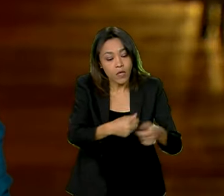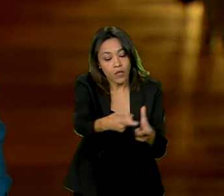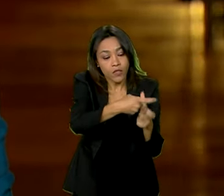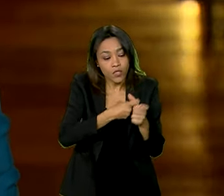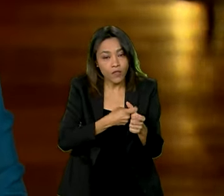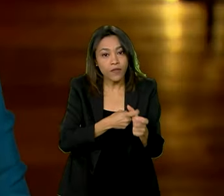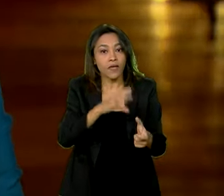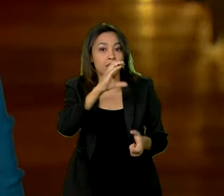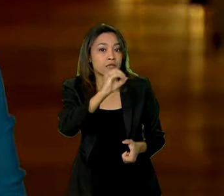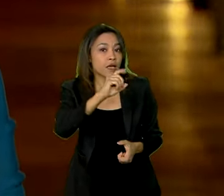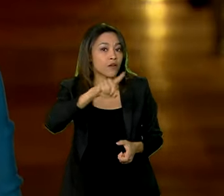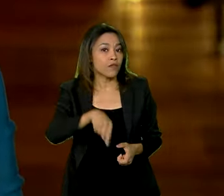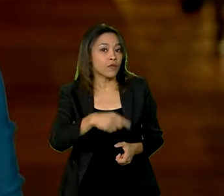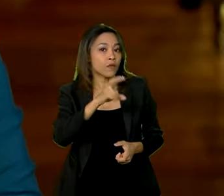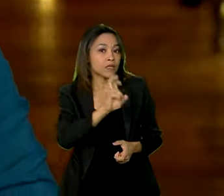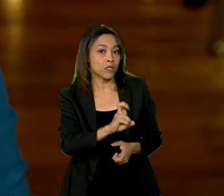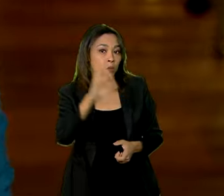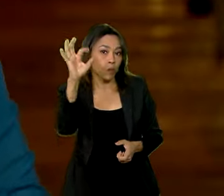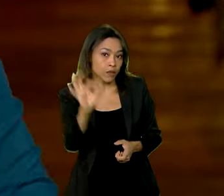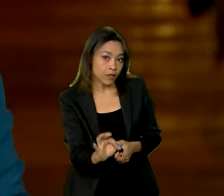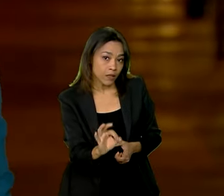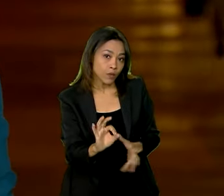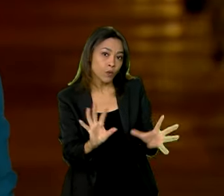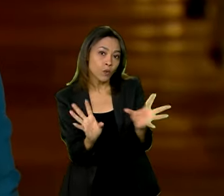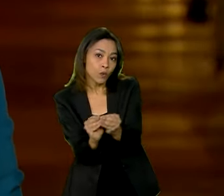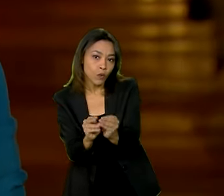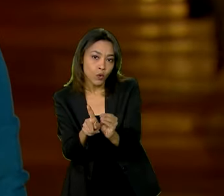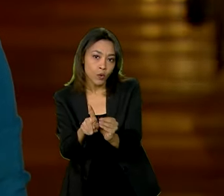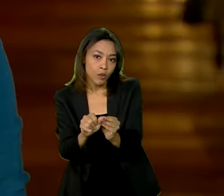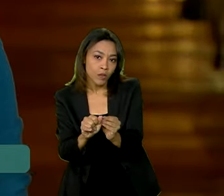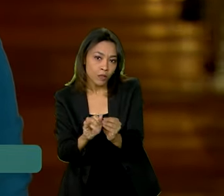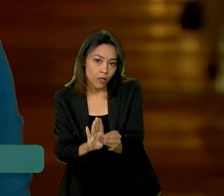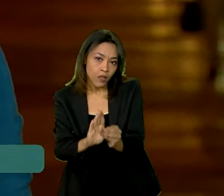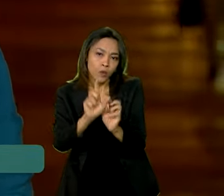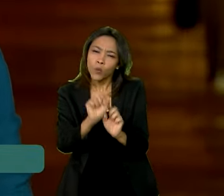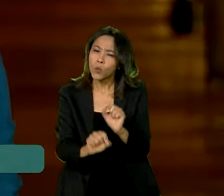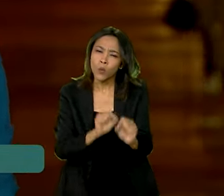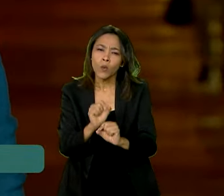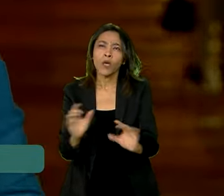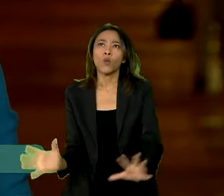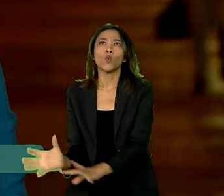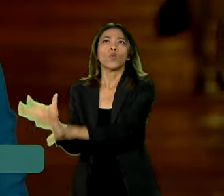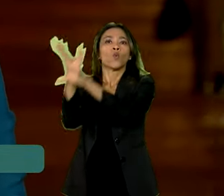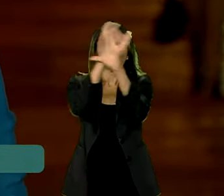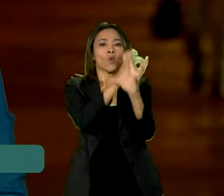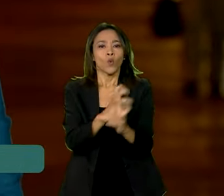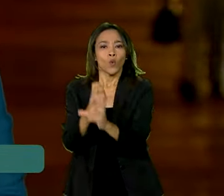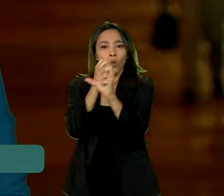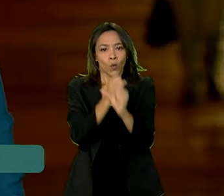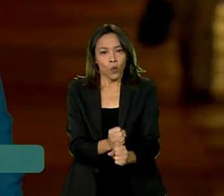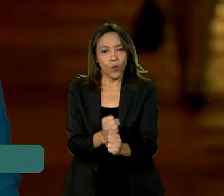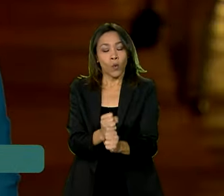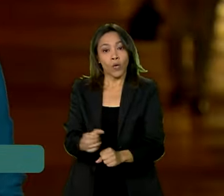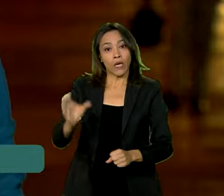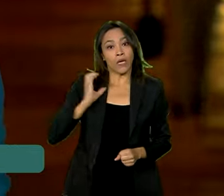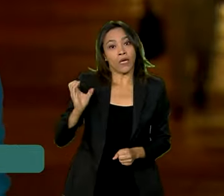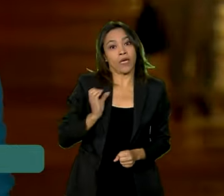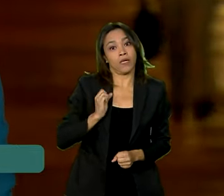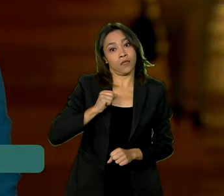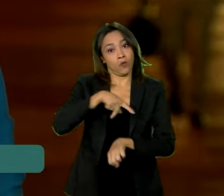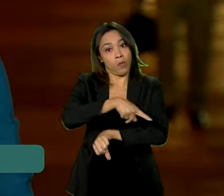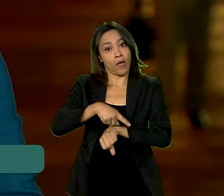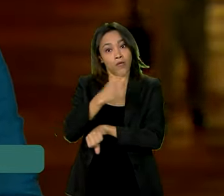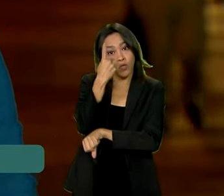a 0,5% do Produto Interno Bruto, que é a soma de todas as riquezas produzidas no país durante um